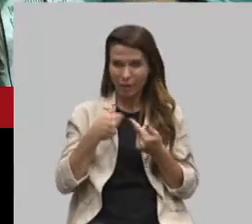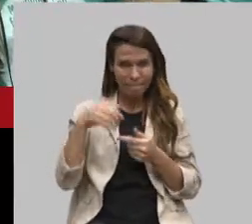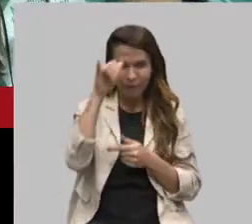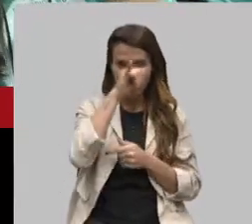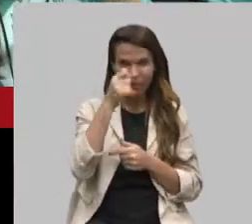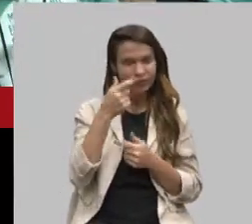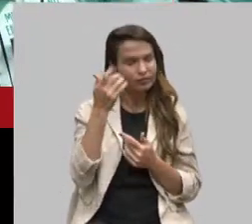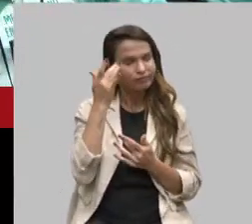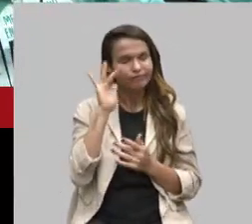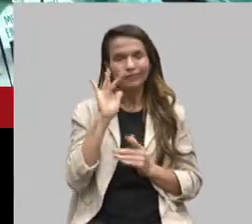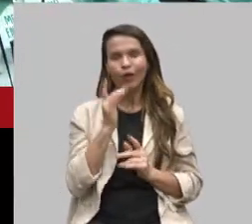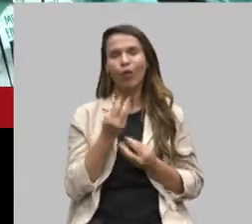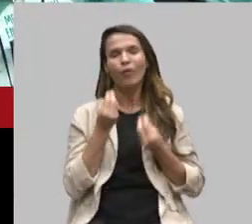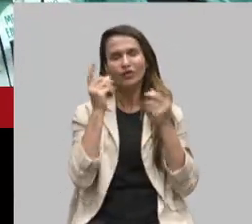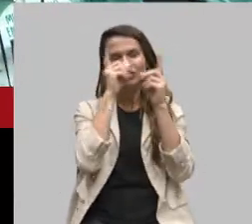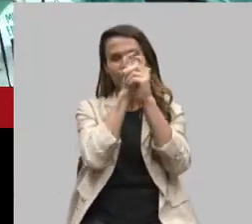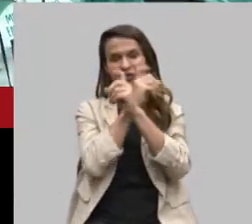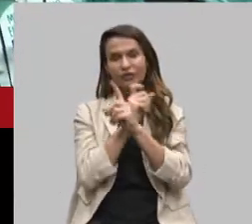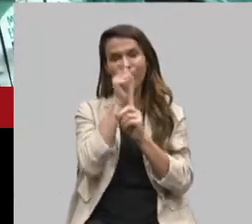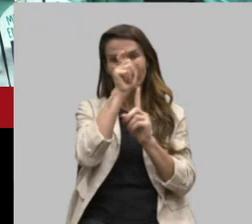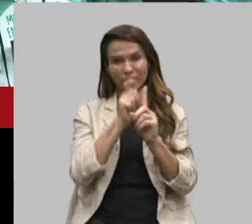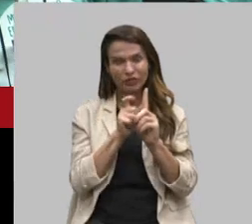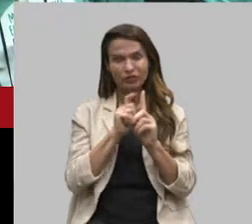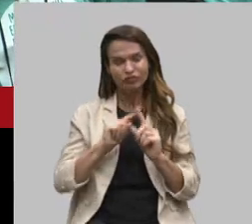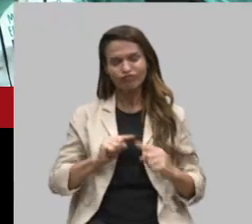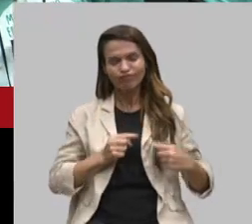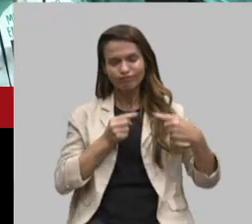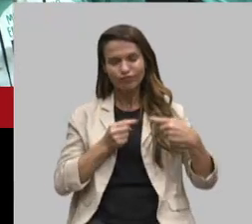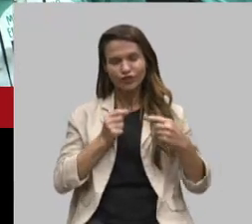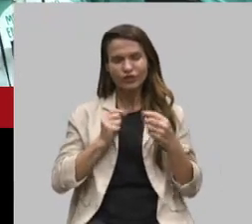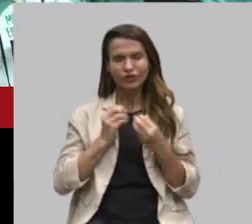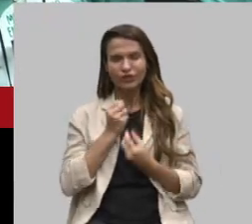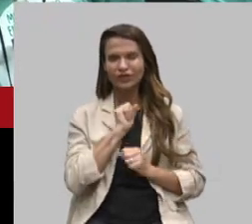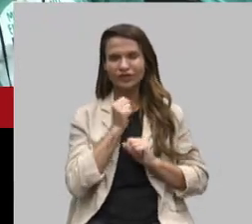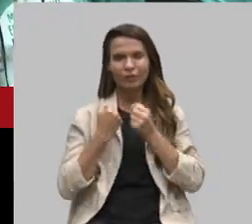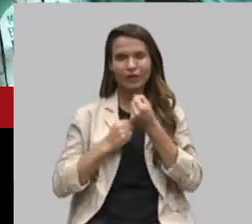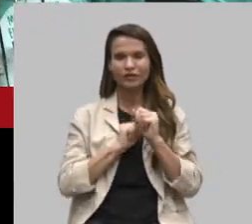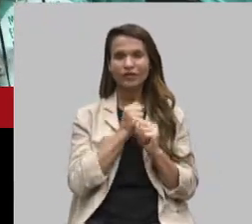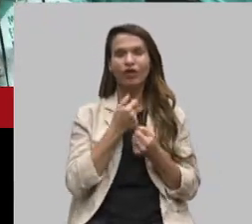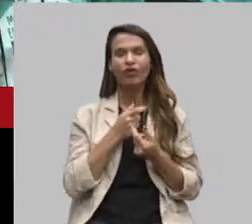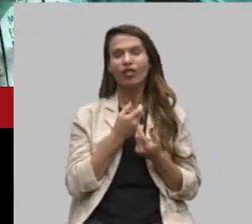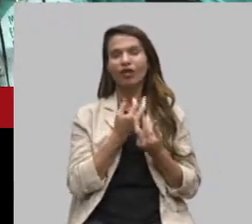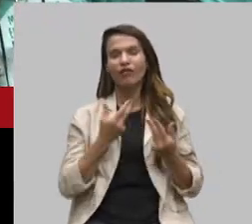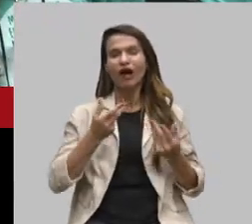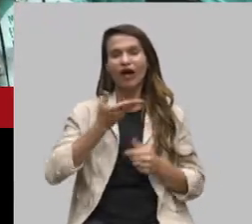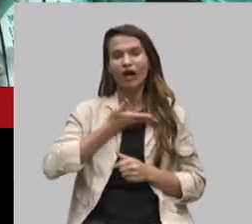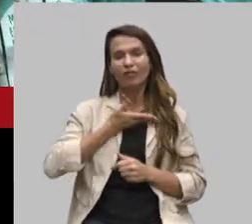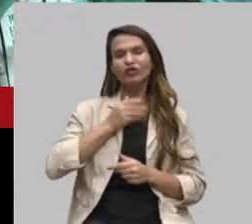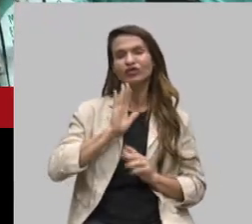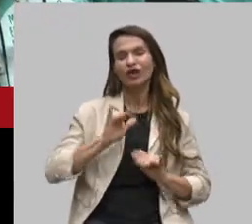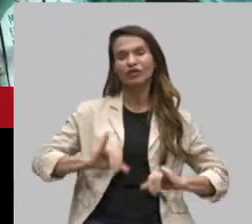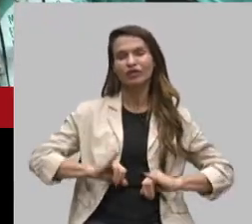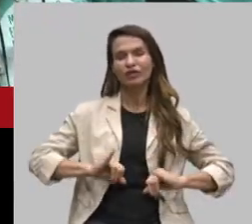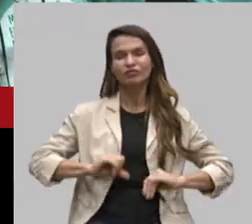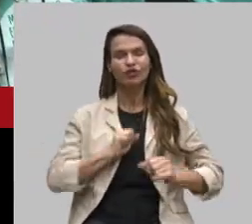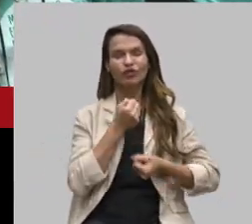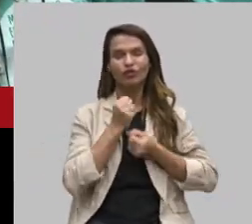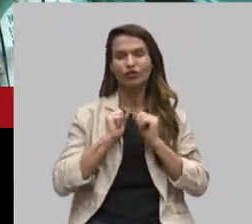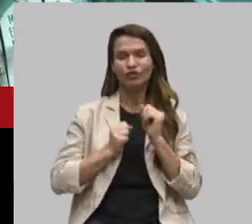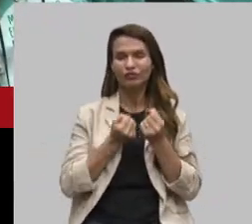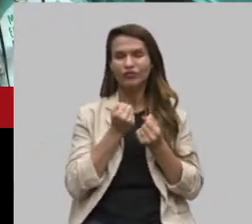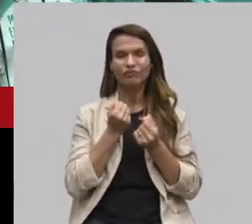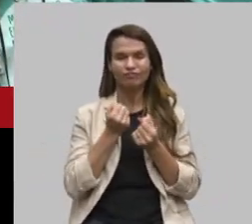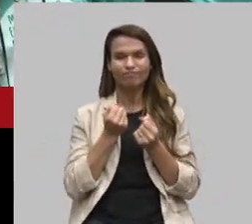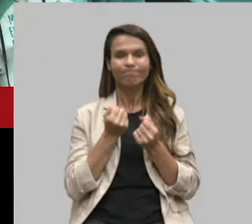qu do quão difícil é uma pessoa que enfrenta depressão já ouvi muitos relatos de amigos meus que já sofreram com ansiedade ou depressão não